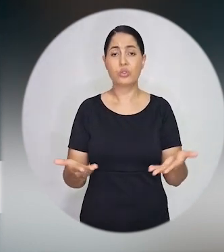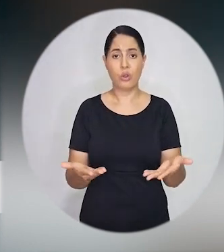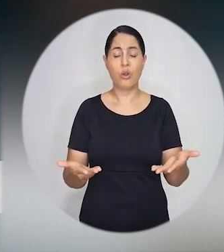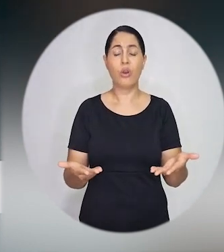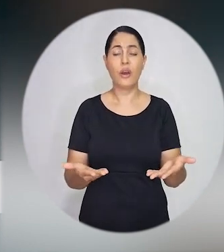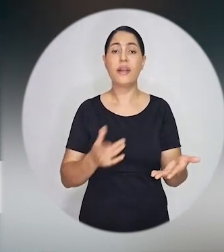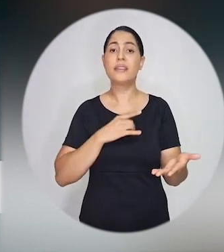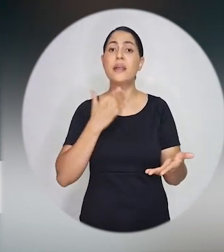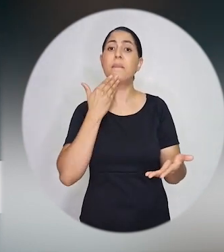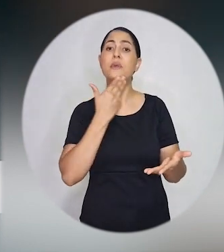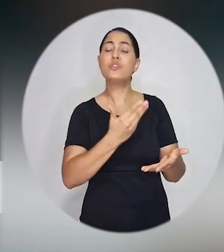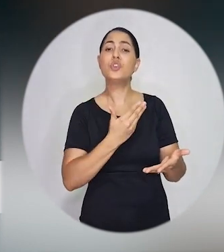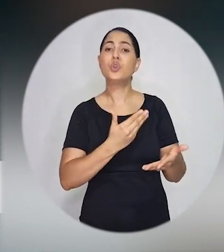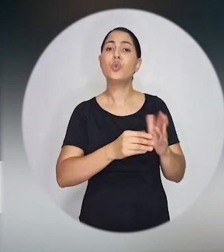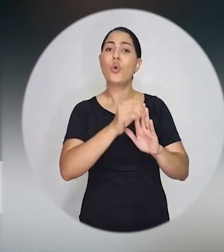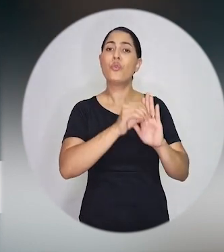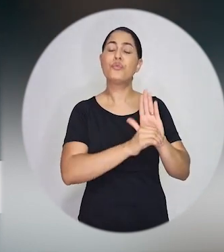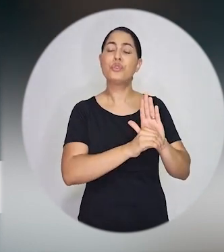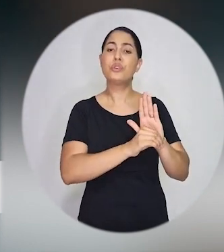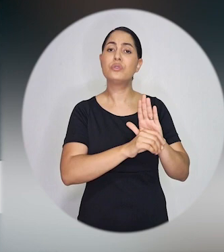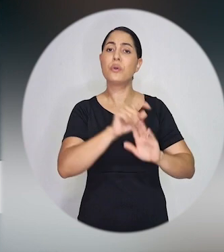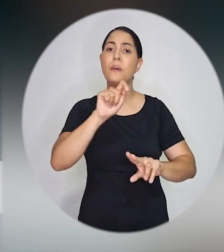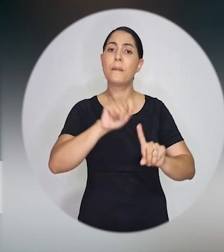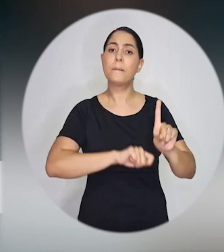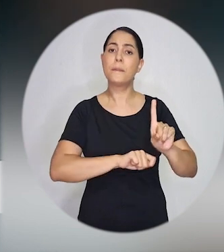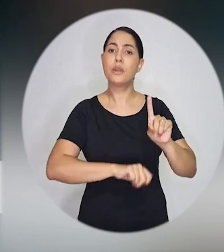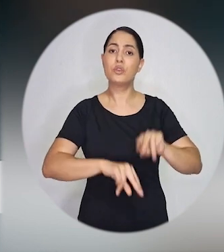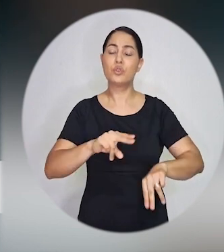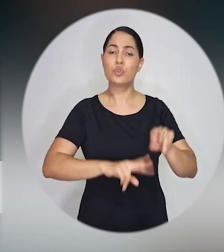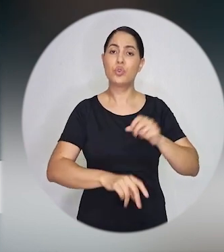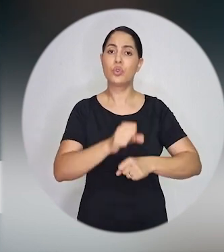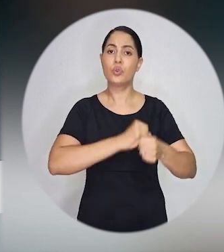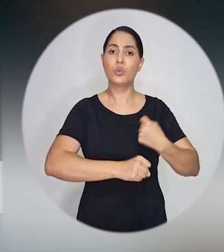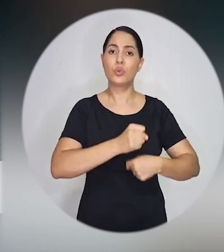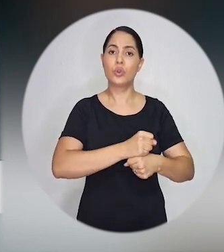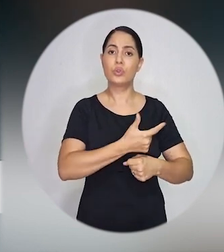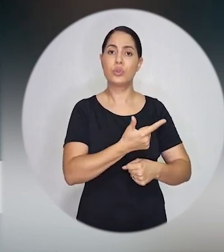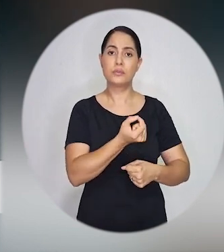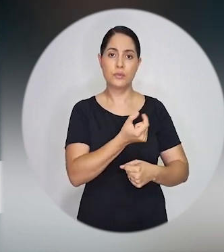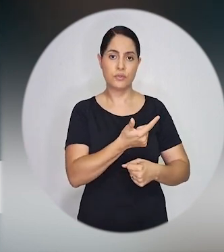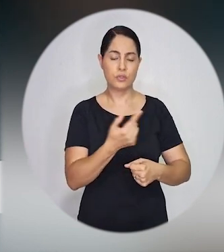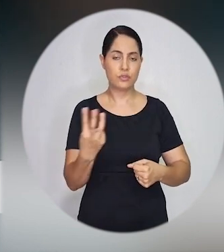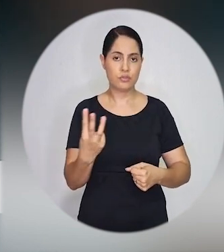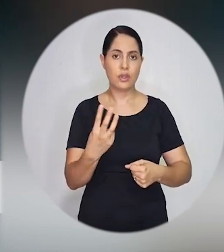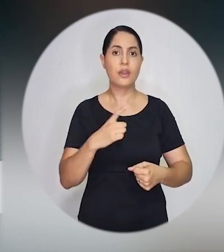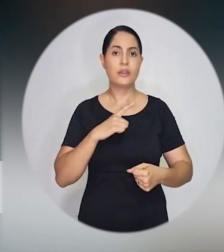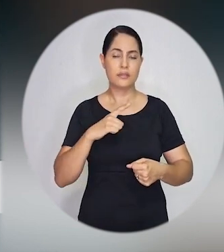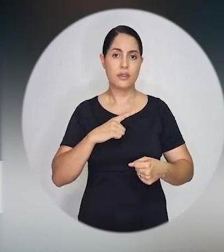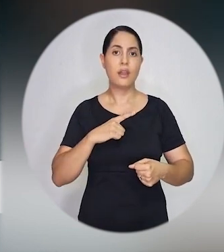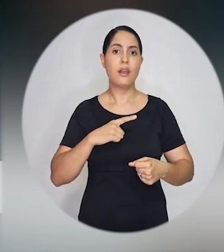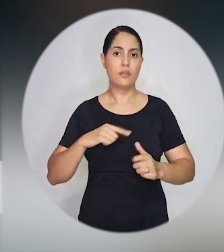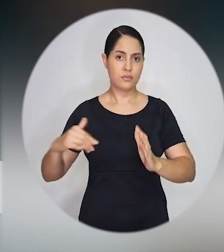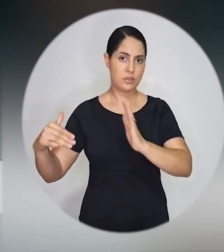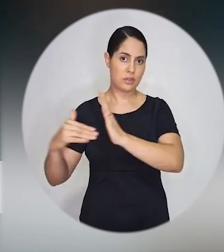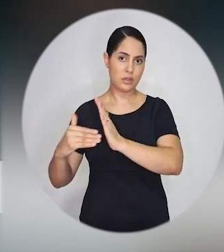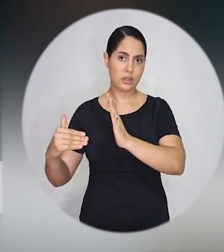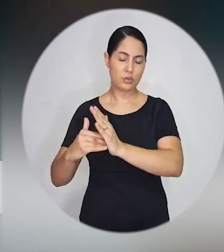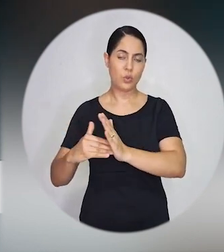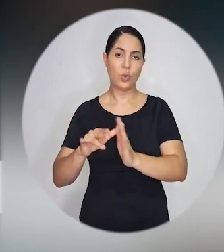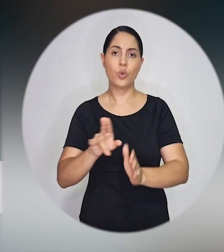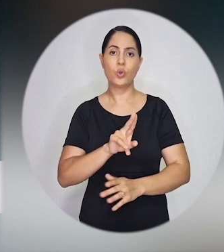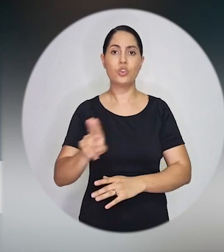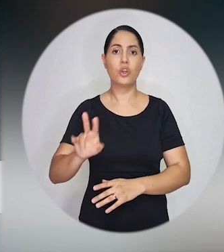do ofício datado de junho de 2023, expedido pelo gabinete do eminente senador